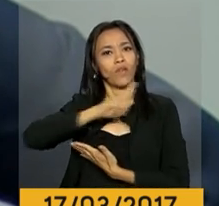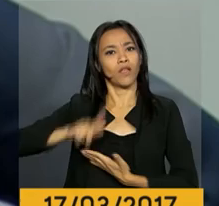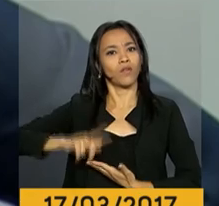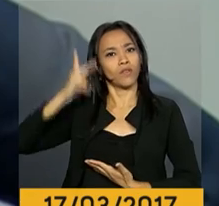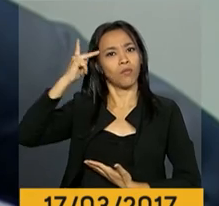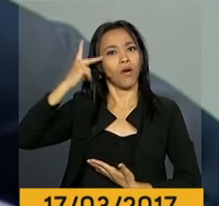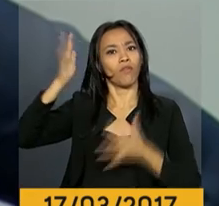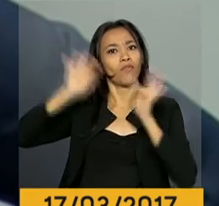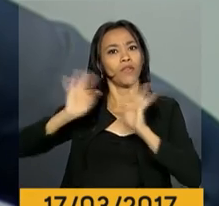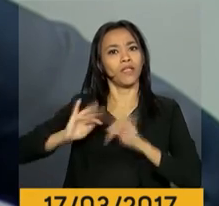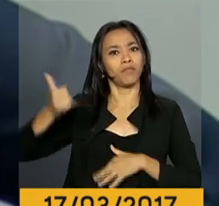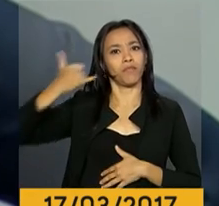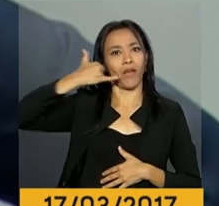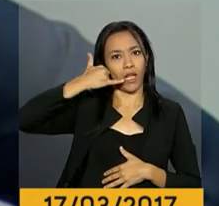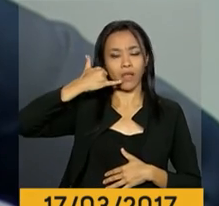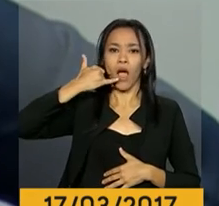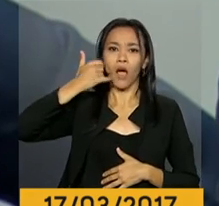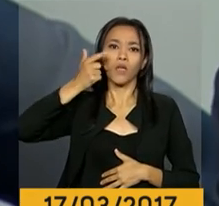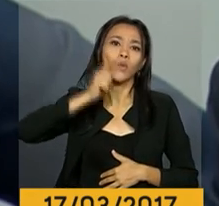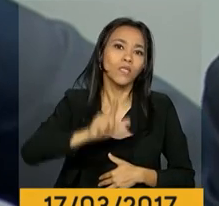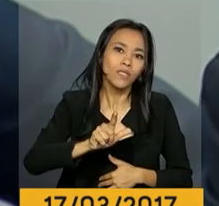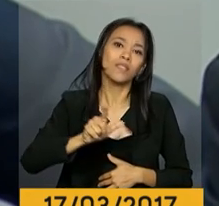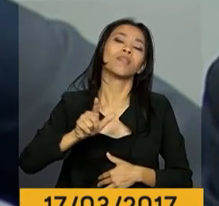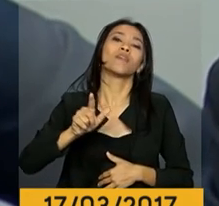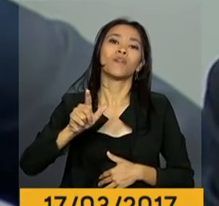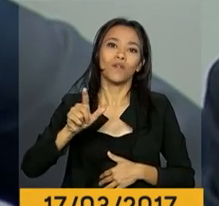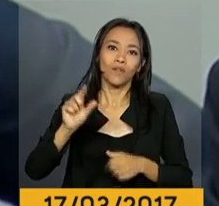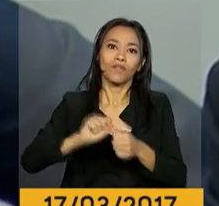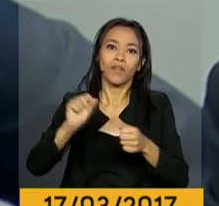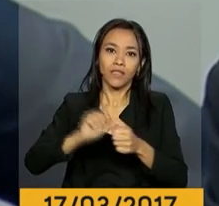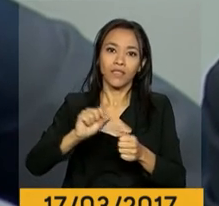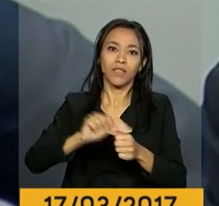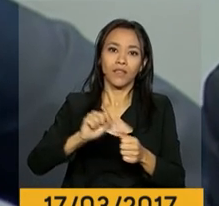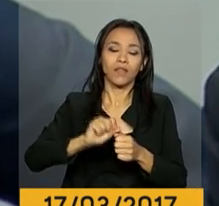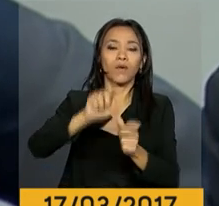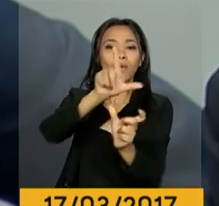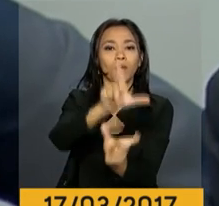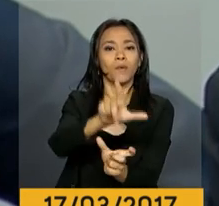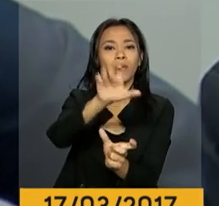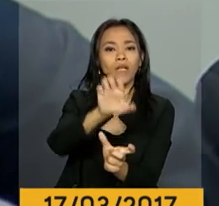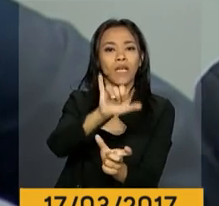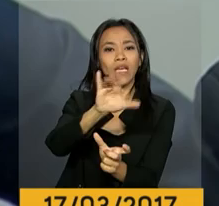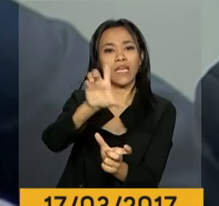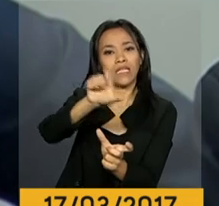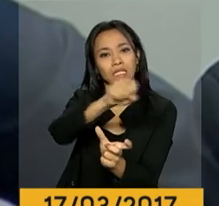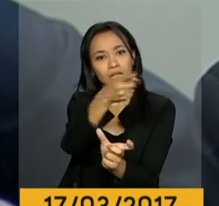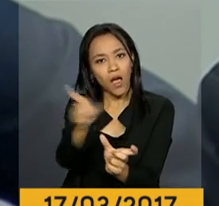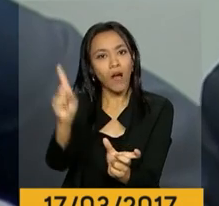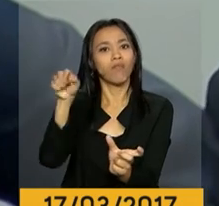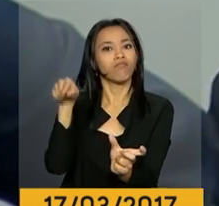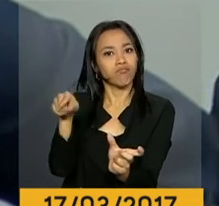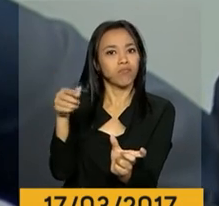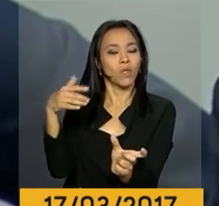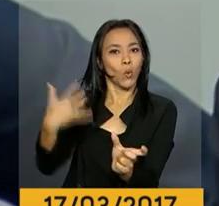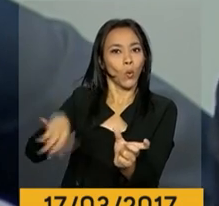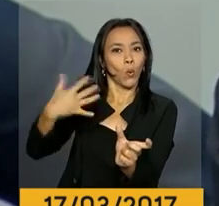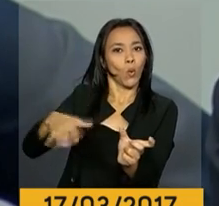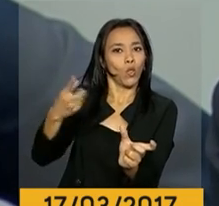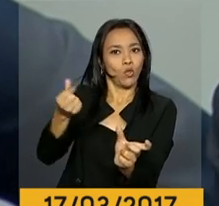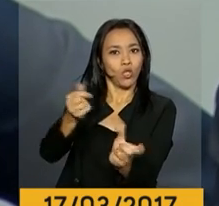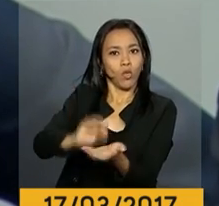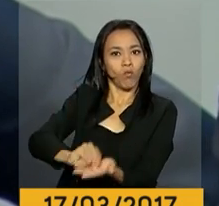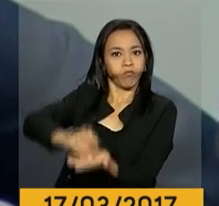felicíssimo. Ele acabou de fazer o leilão da entrou a pátria, né? Pátria. E teve um ágio também estupendo. E ele me